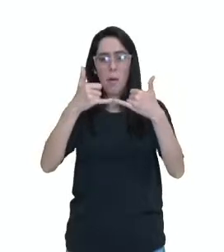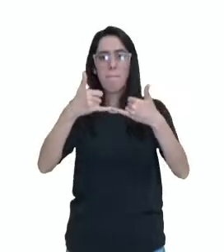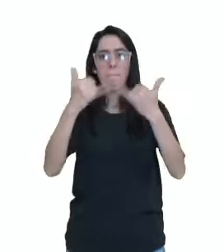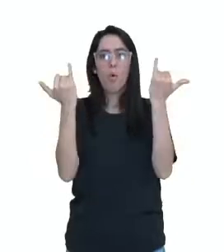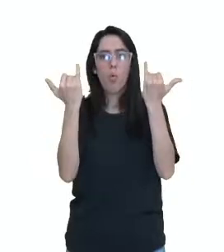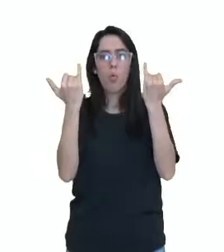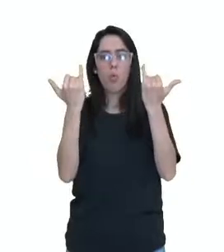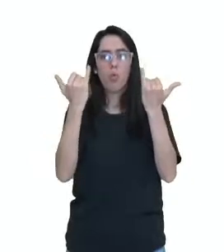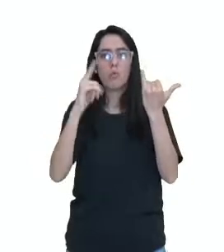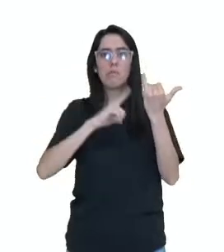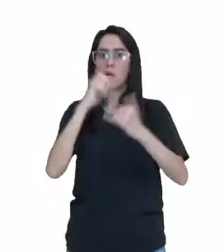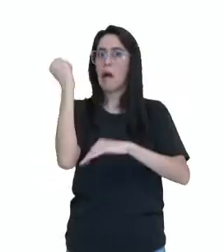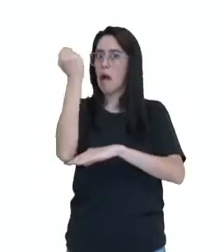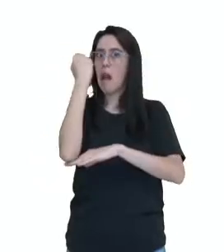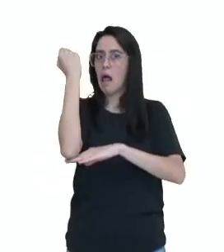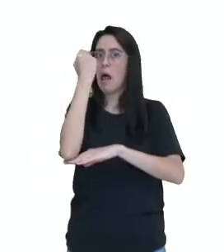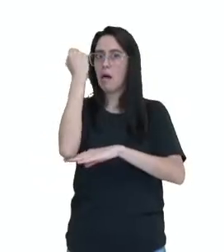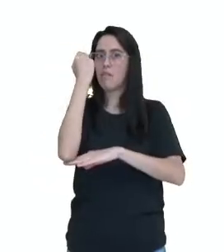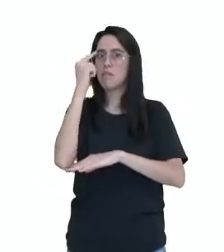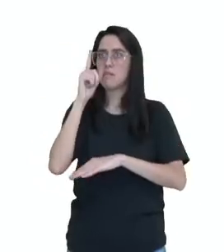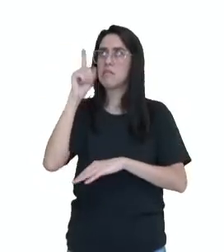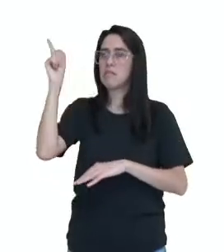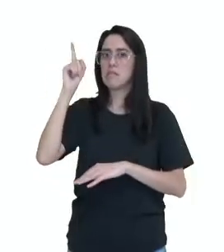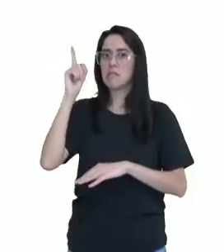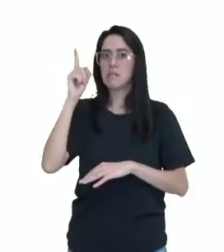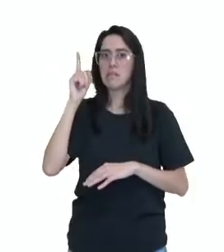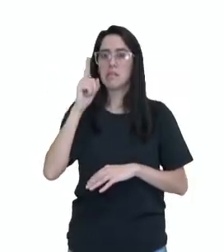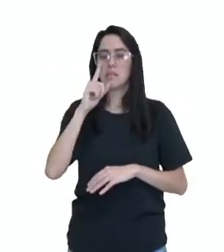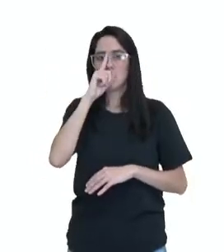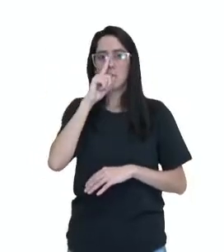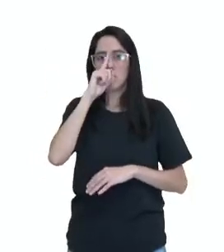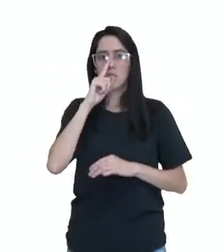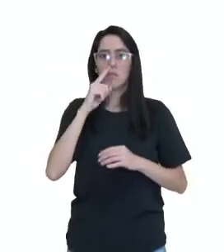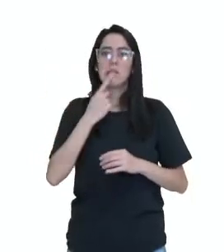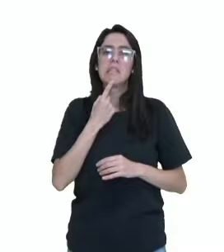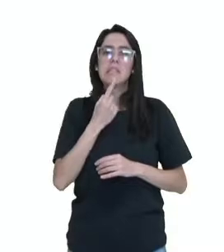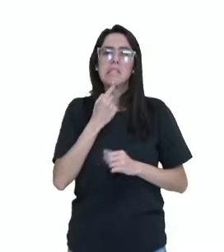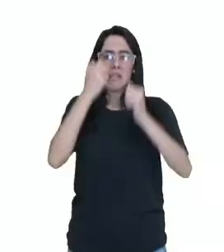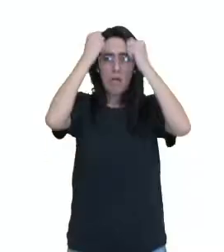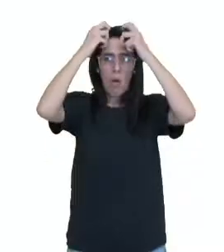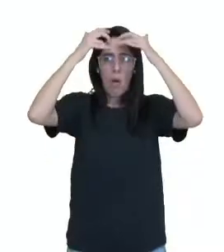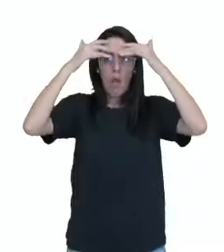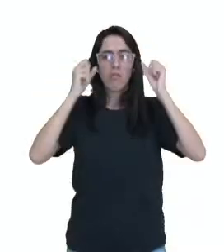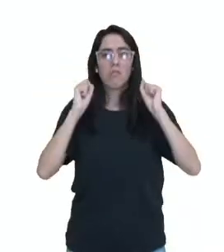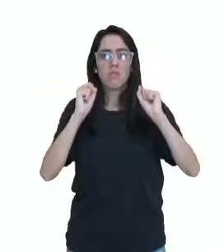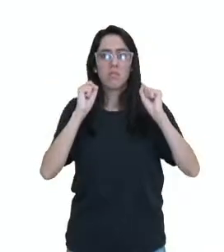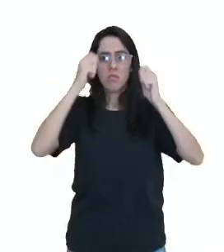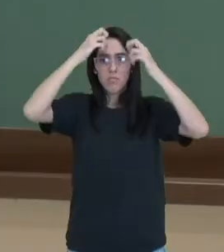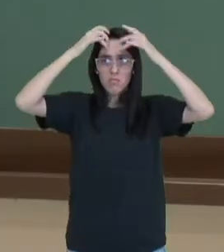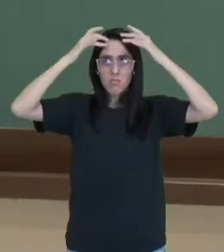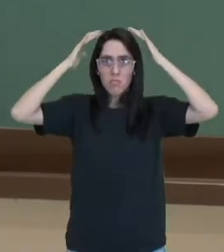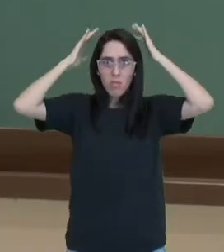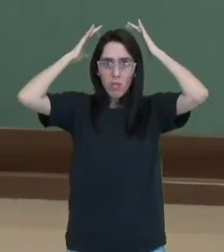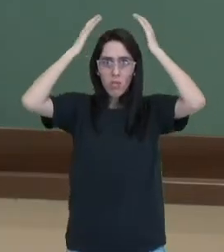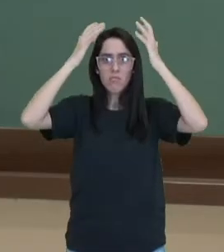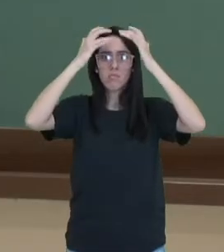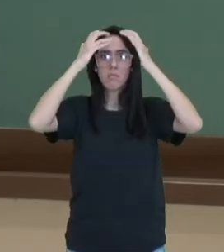geralmente é um caso mais grave, né, do AVC, e ele vaza e vai para outras regiões do